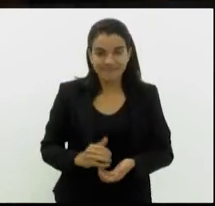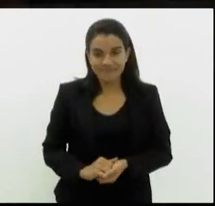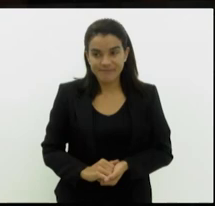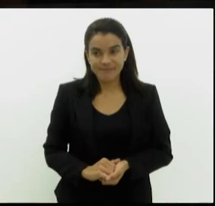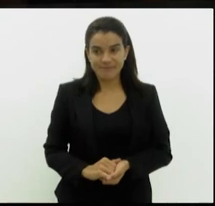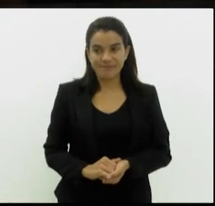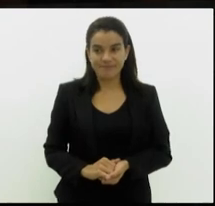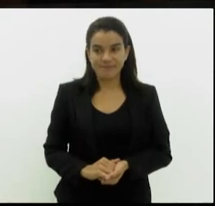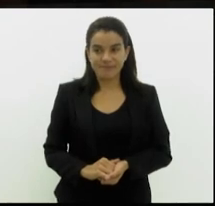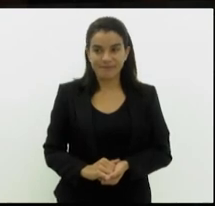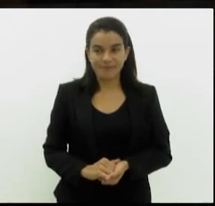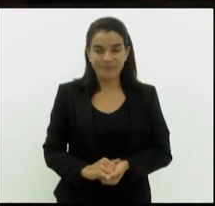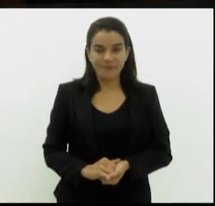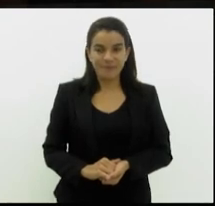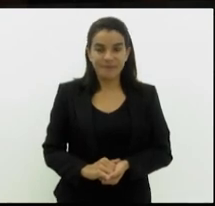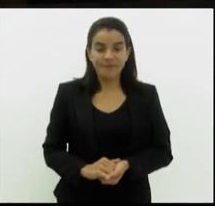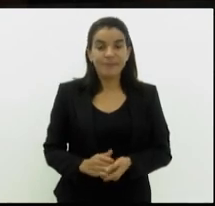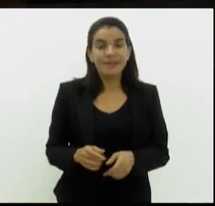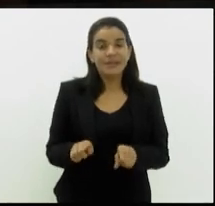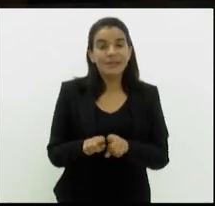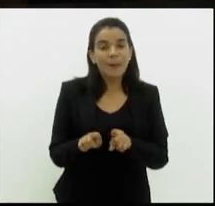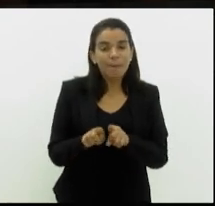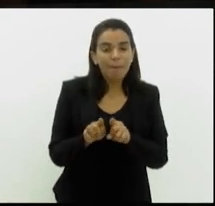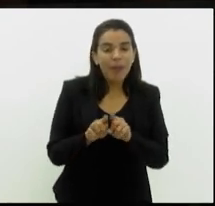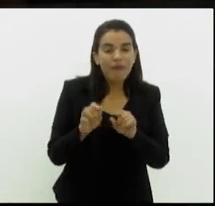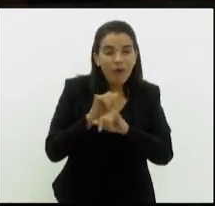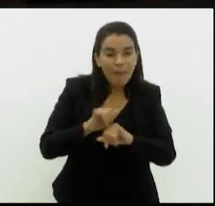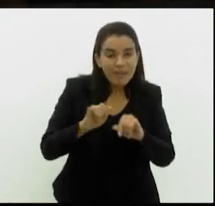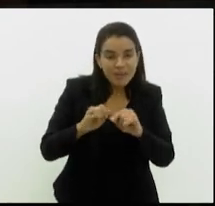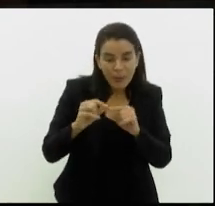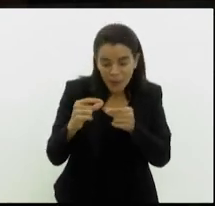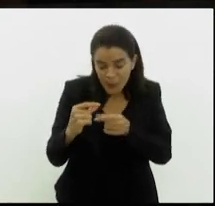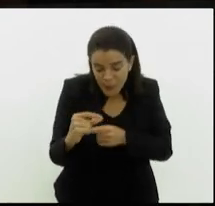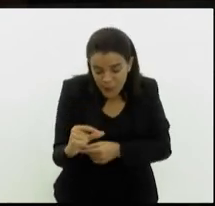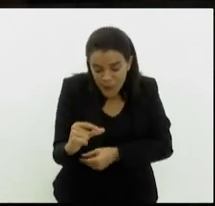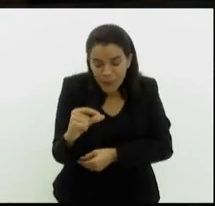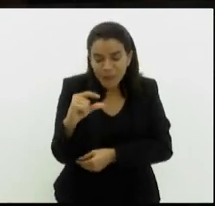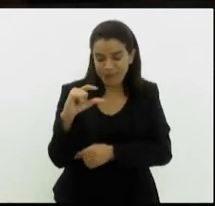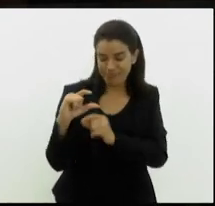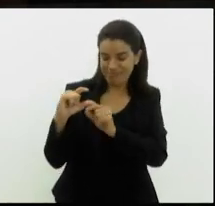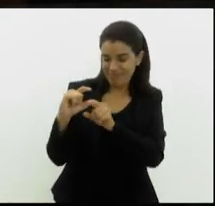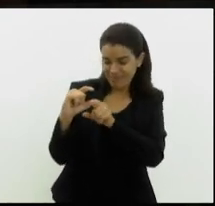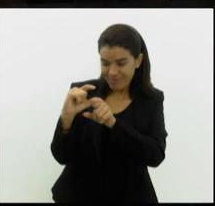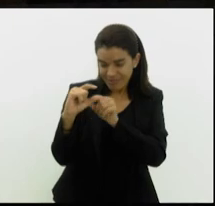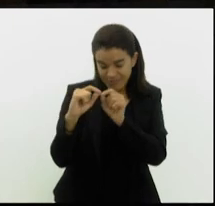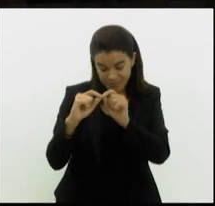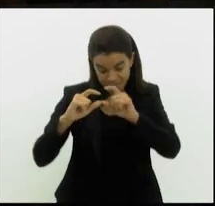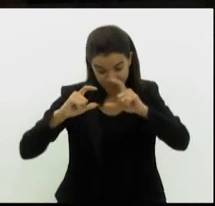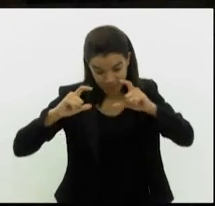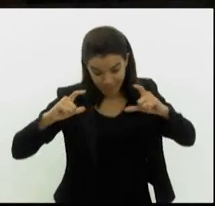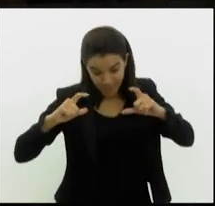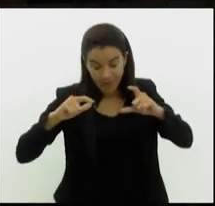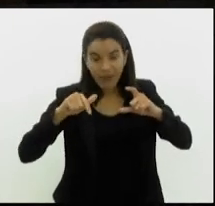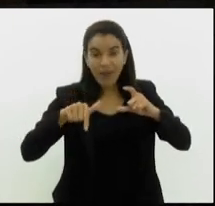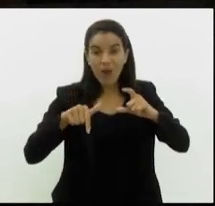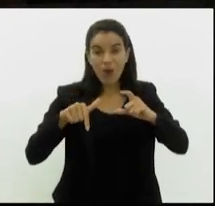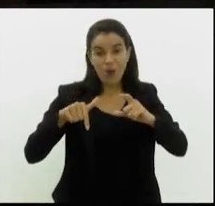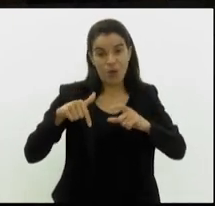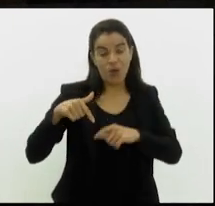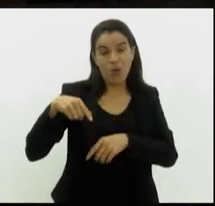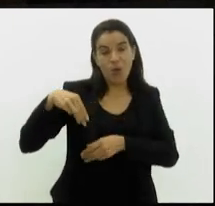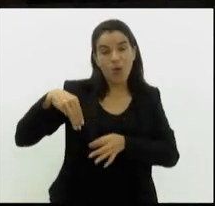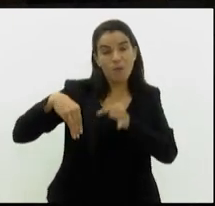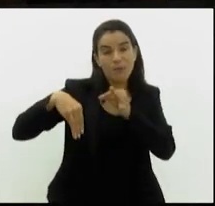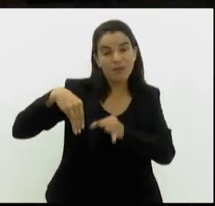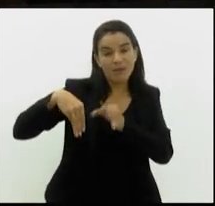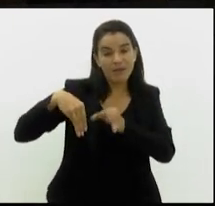E, com uma manchete menor, vem lá escrito: segundo o ministro da Fazenda, o